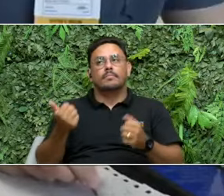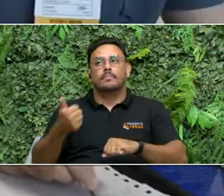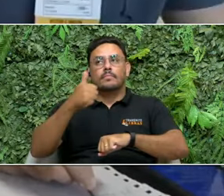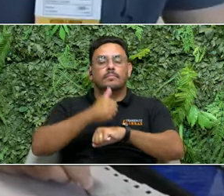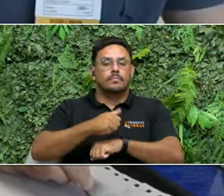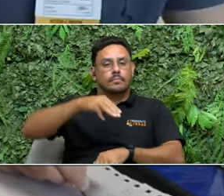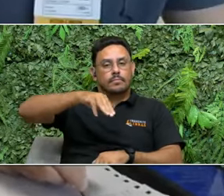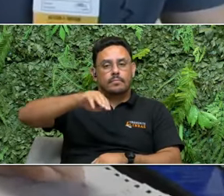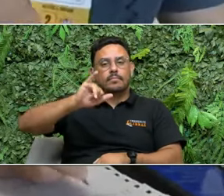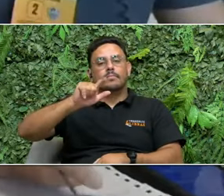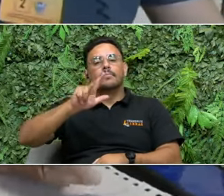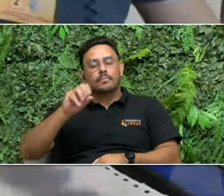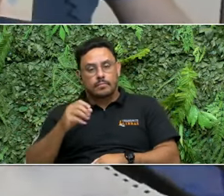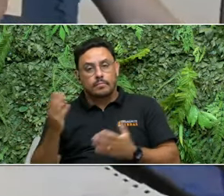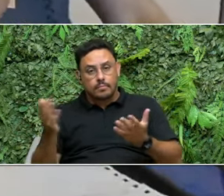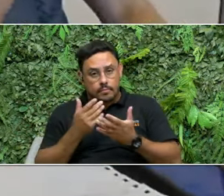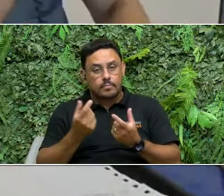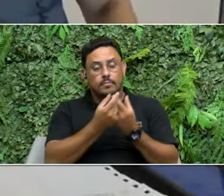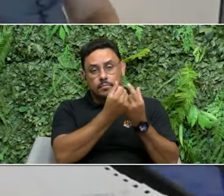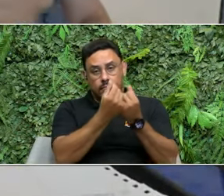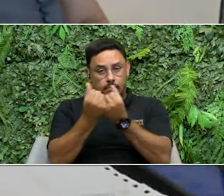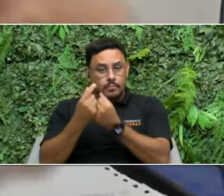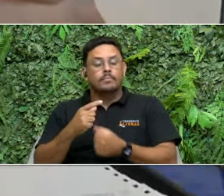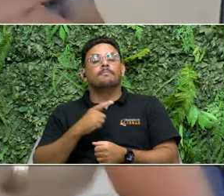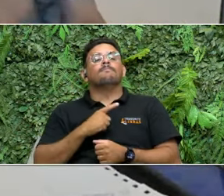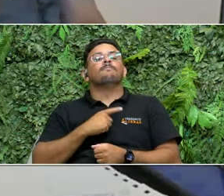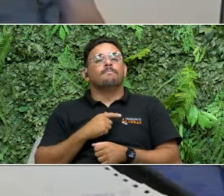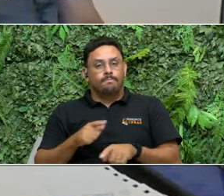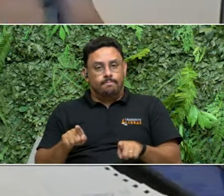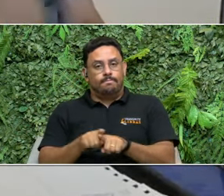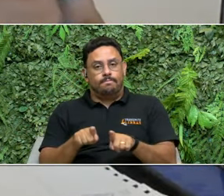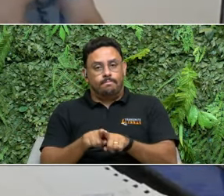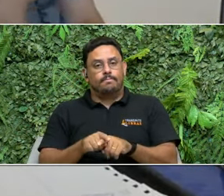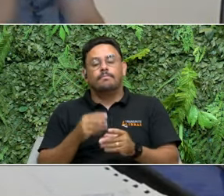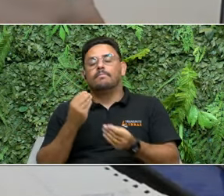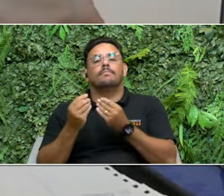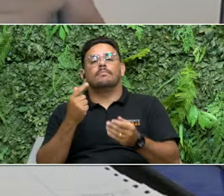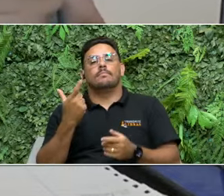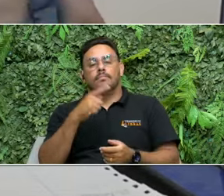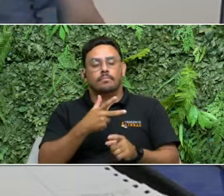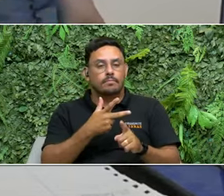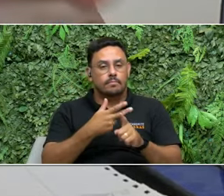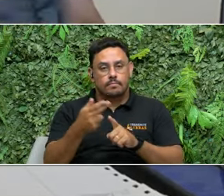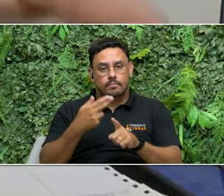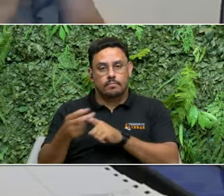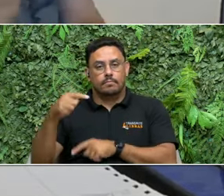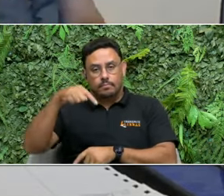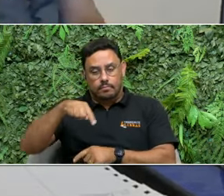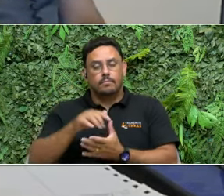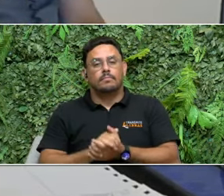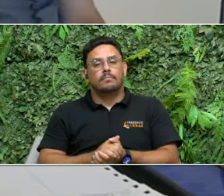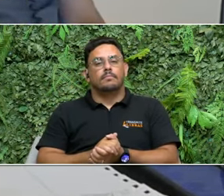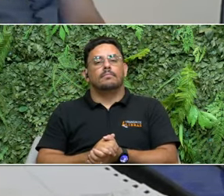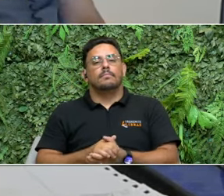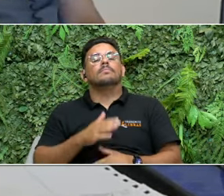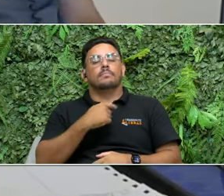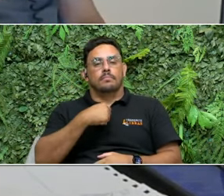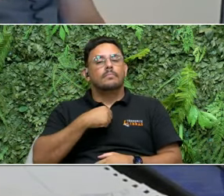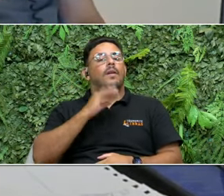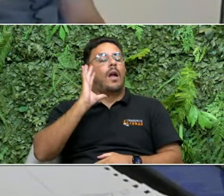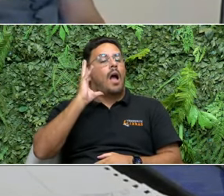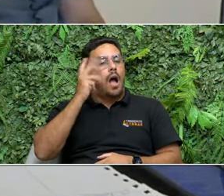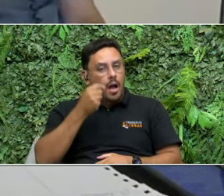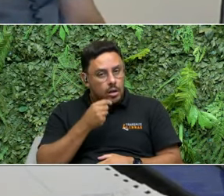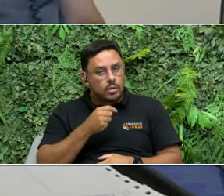que pelo orçamento que tem e até mesmo pel do fato de não ter vencido aqui Bob para mim o Atlético